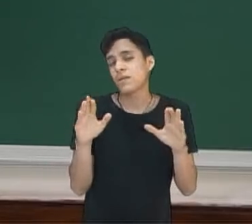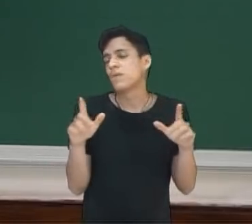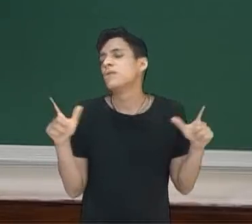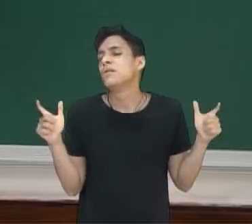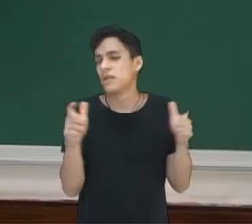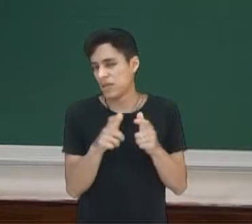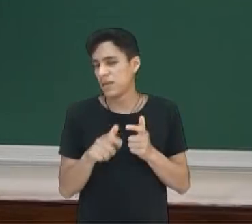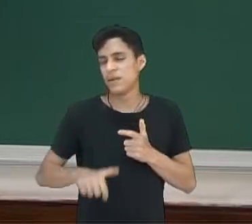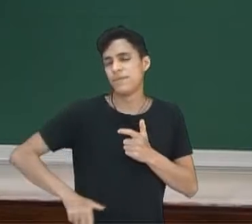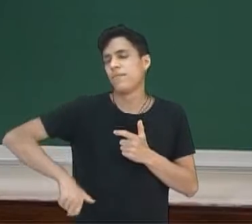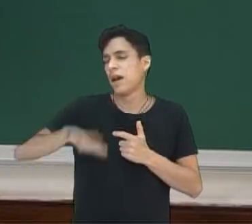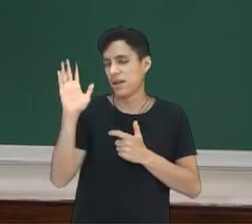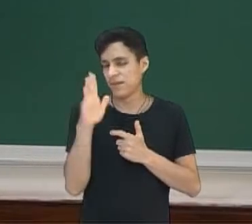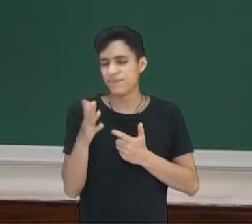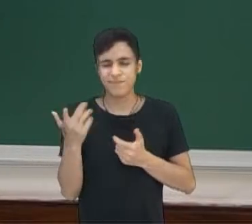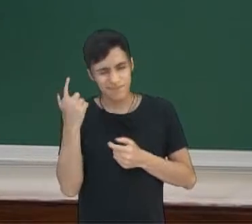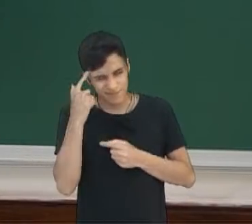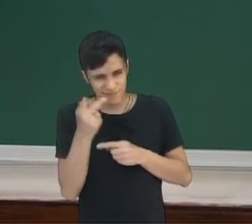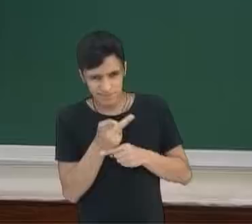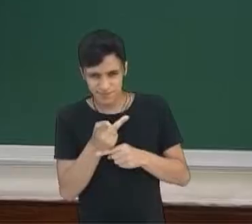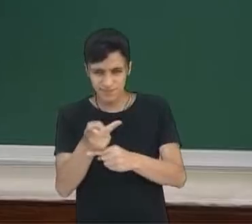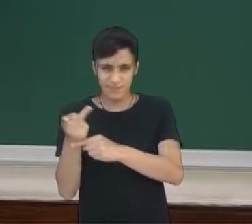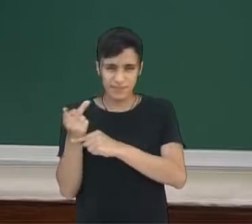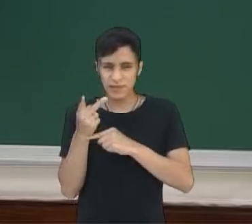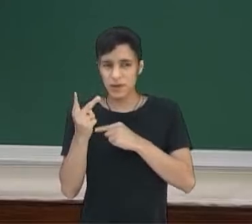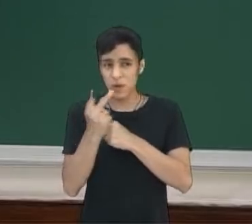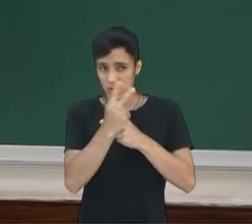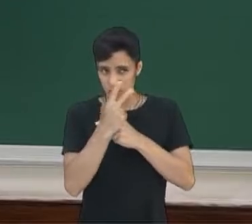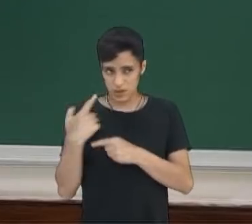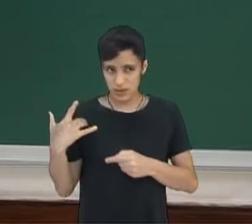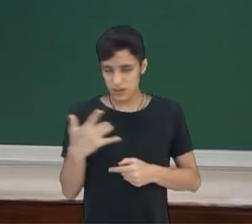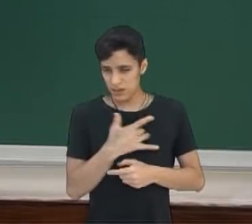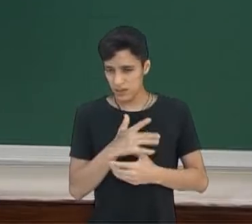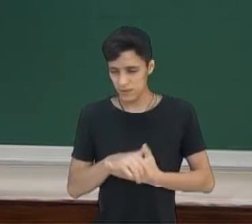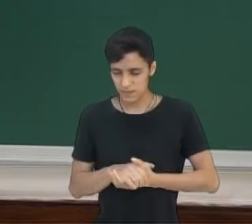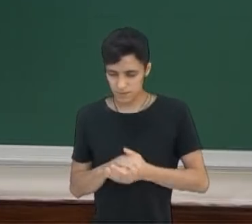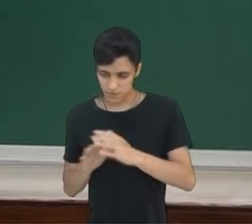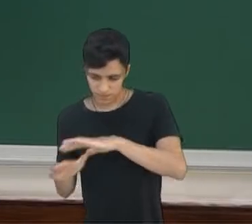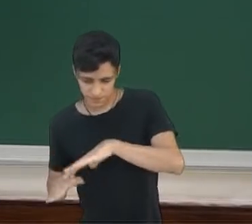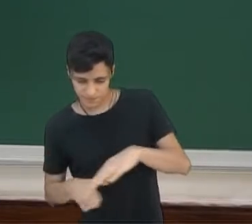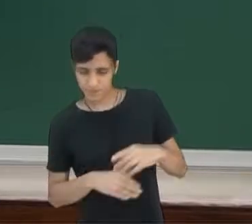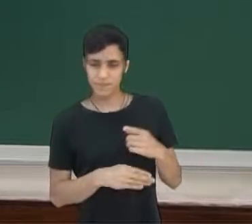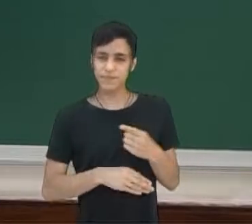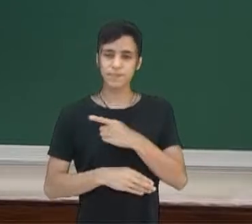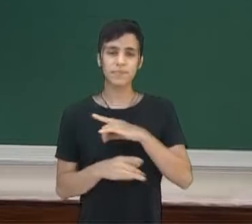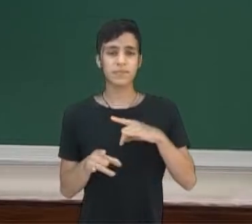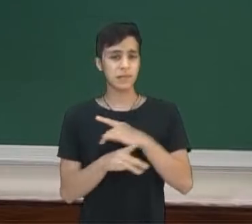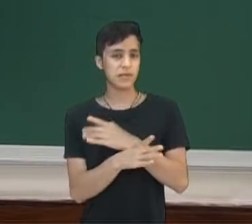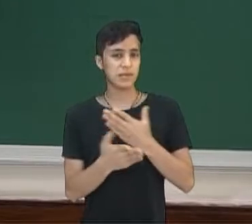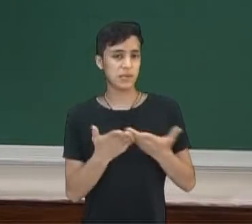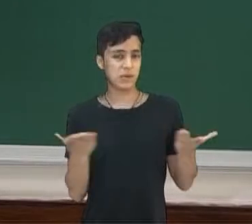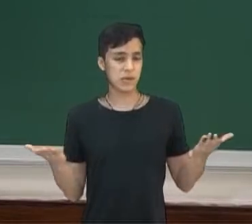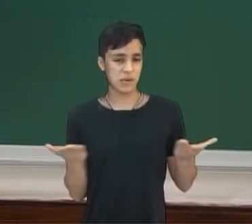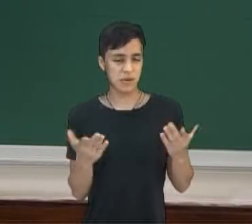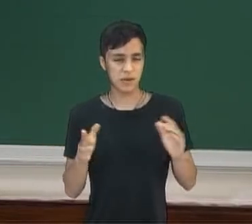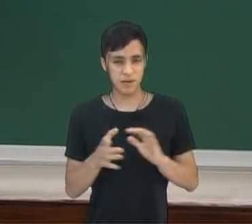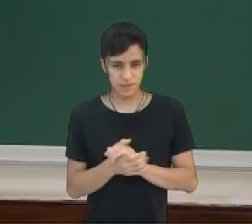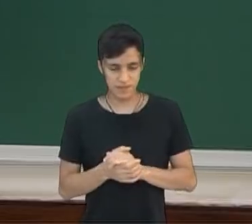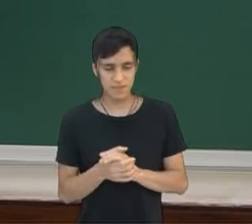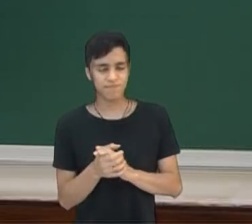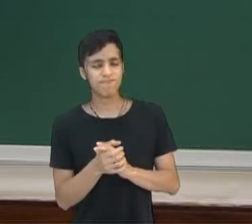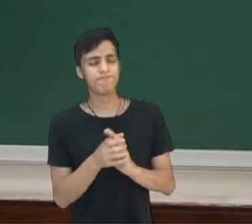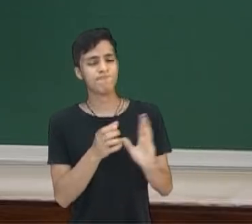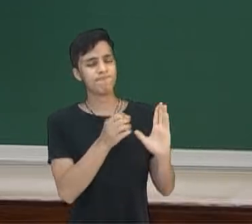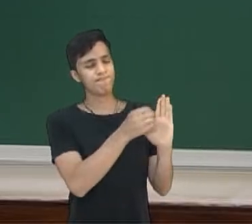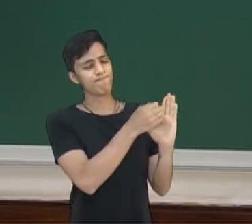diminui muito, tá? Então, cuide da sua saúde. E aí, vamos fazendo o fechamento dessa aula. Então, ao longo dessa